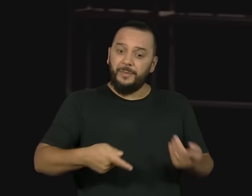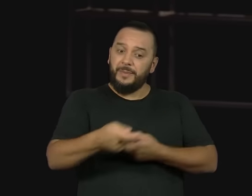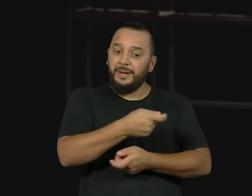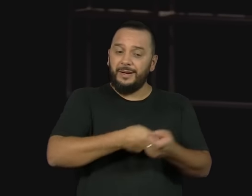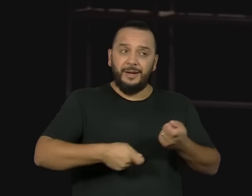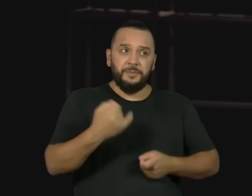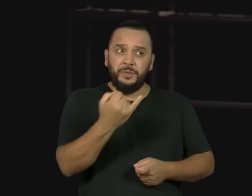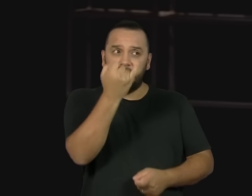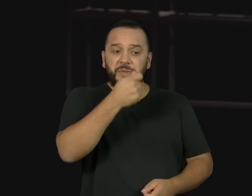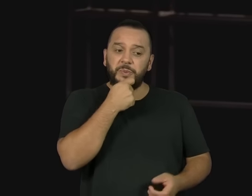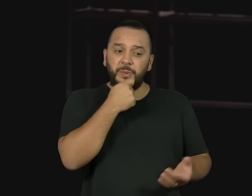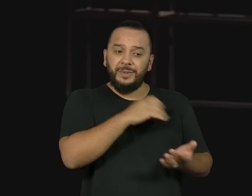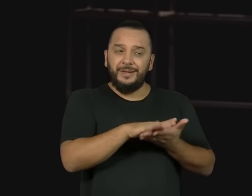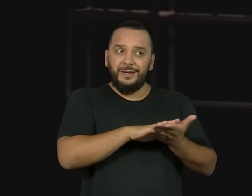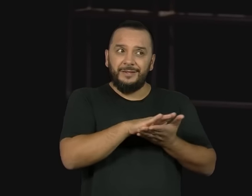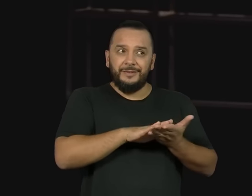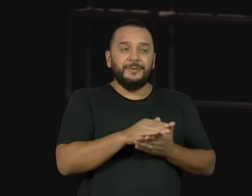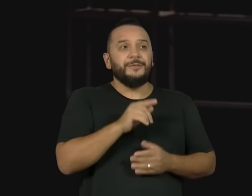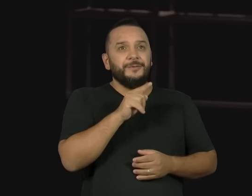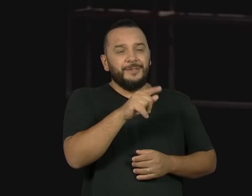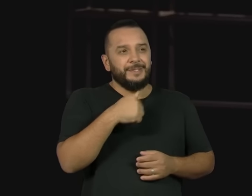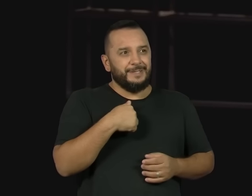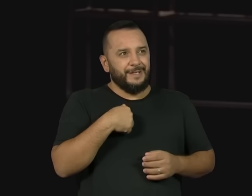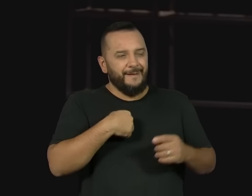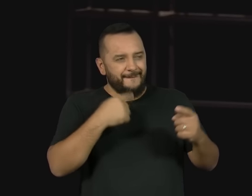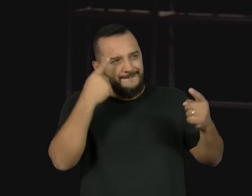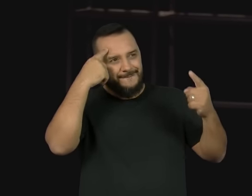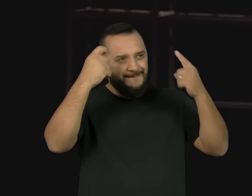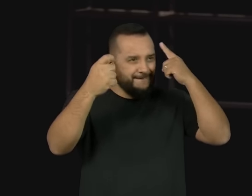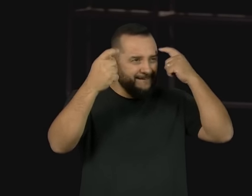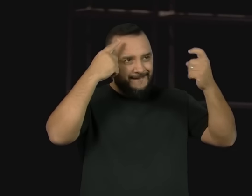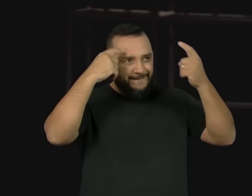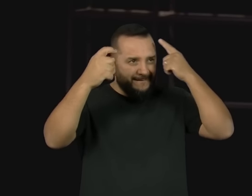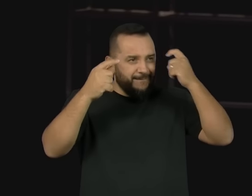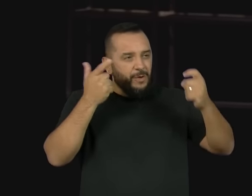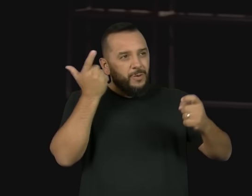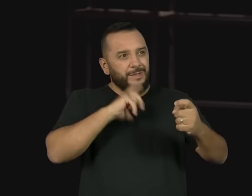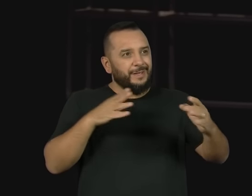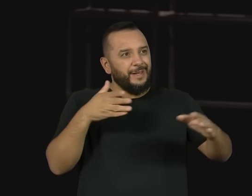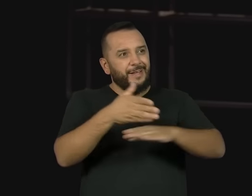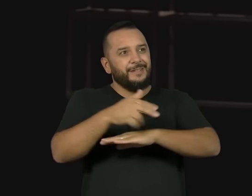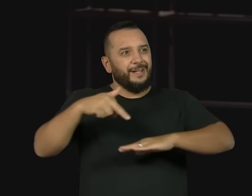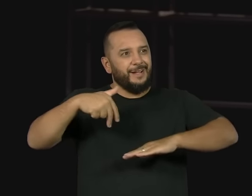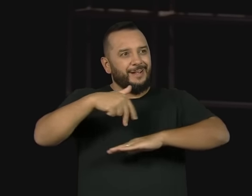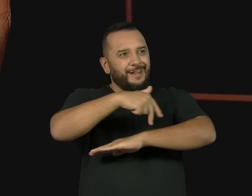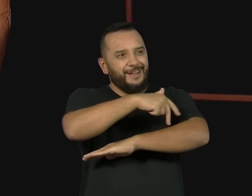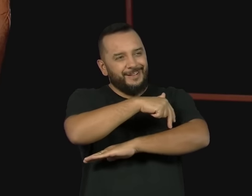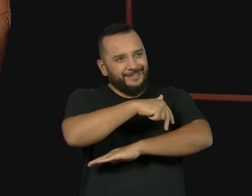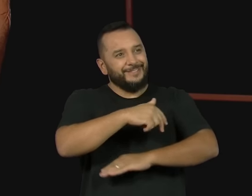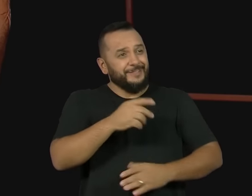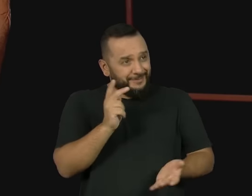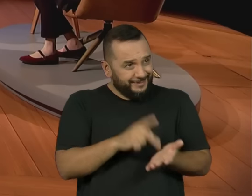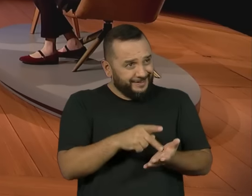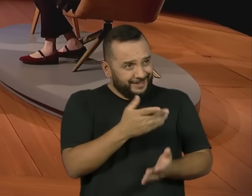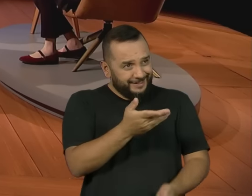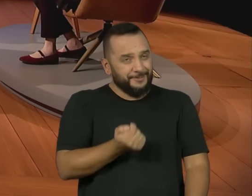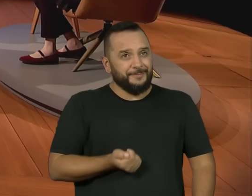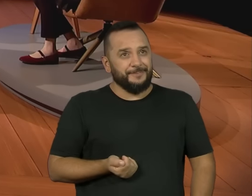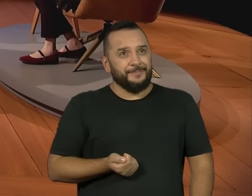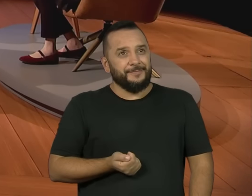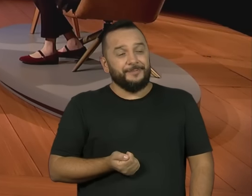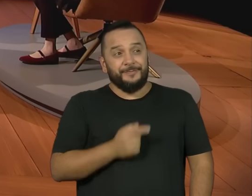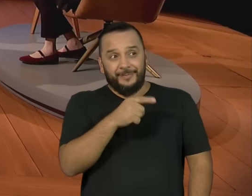muito importante, você tinha que se virar aí para conseguir entrar nos desfiles. Cada coisa.